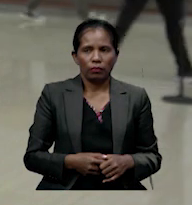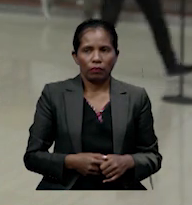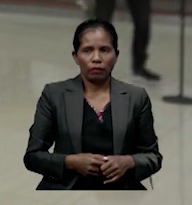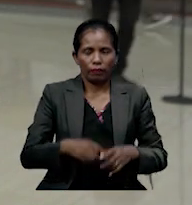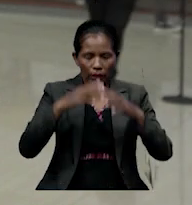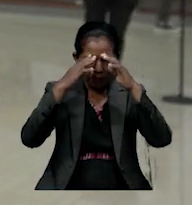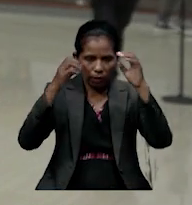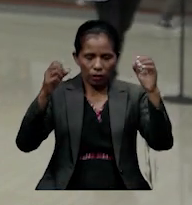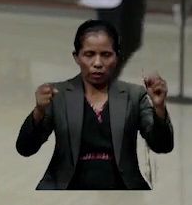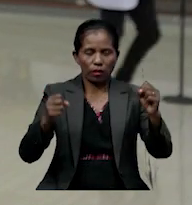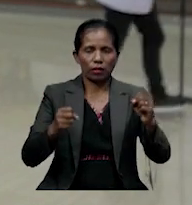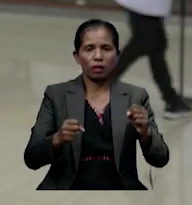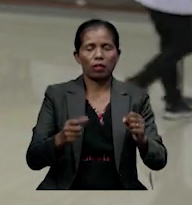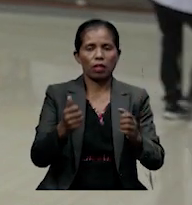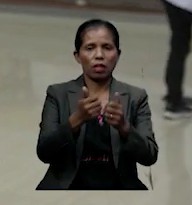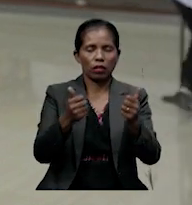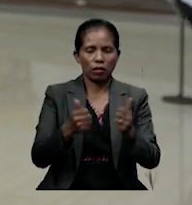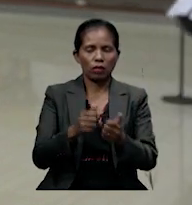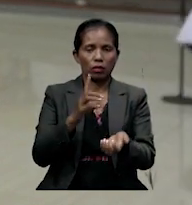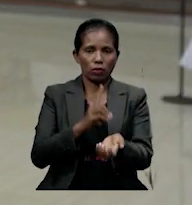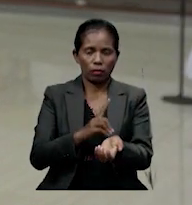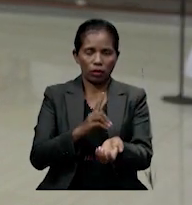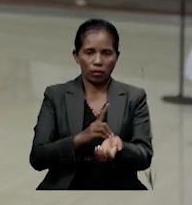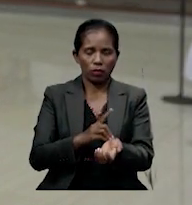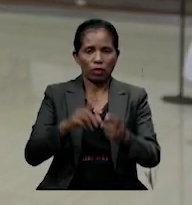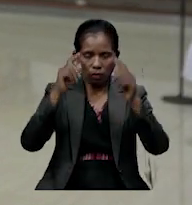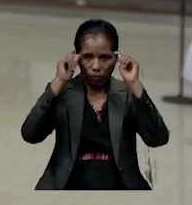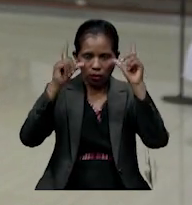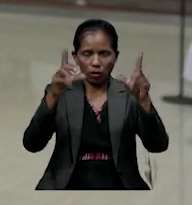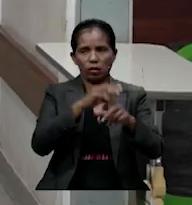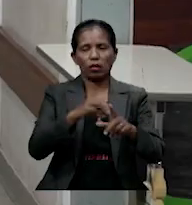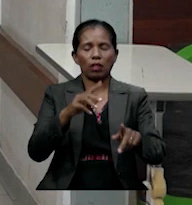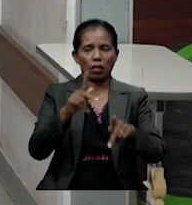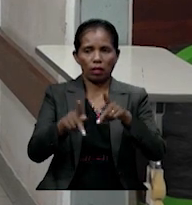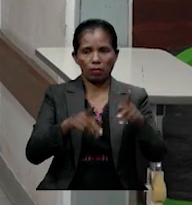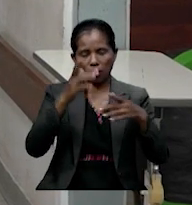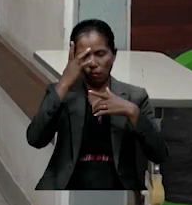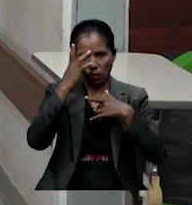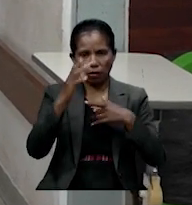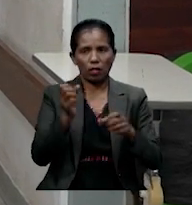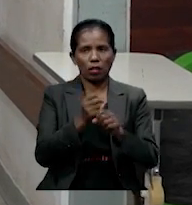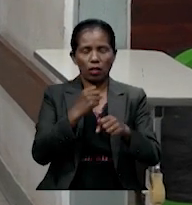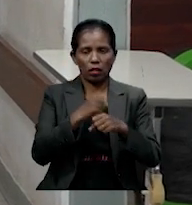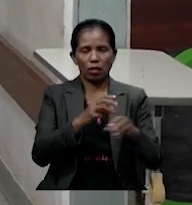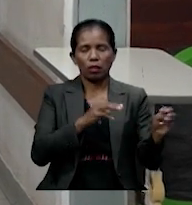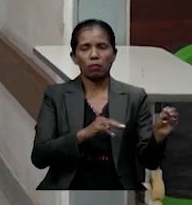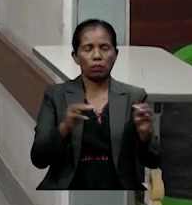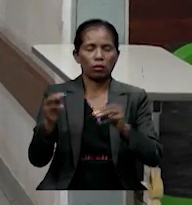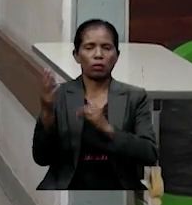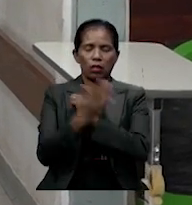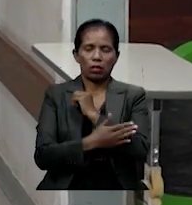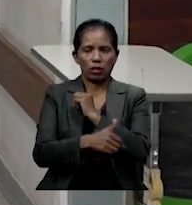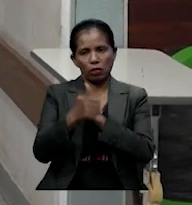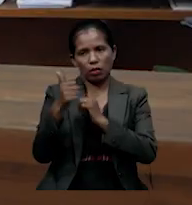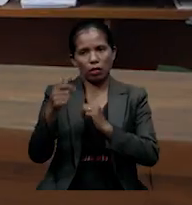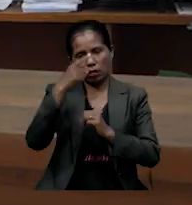Presidente cessante da Associação Médico Timor-Leste, André Monteiro Hateten, paciente sirnebe durante ne, halo transferência ba railior, tamba